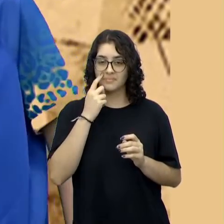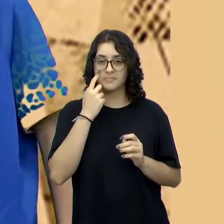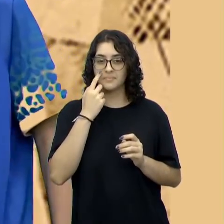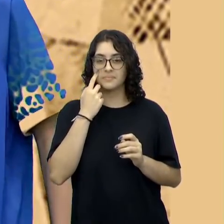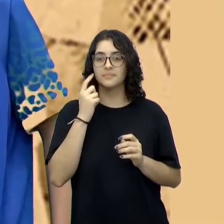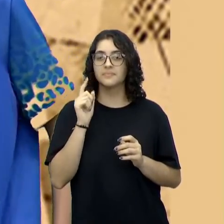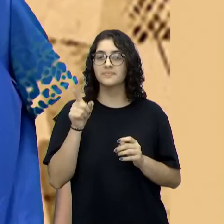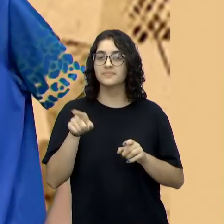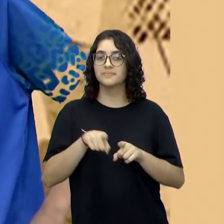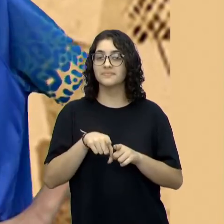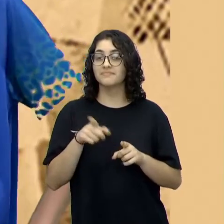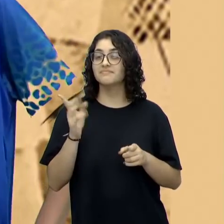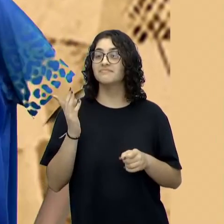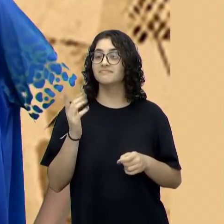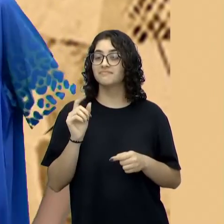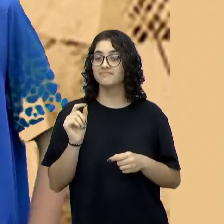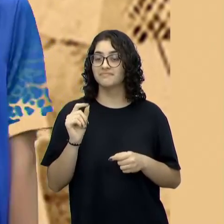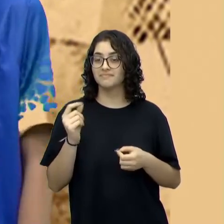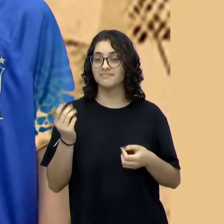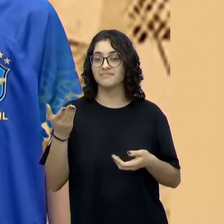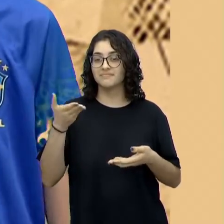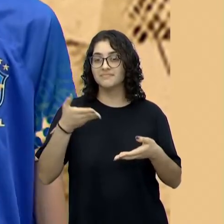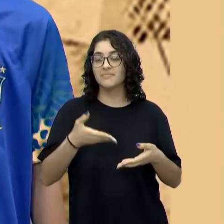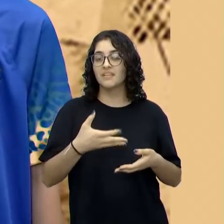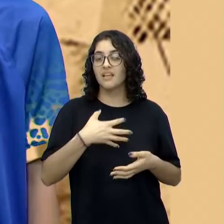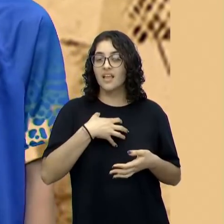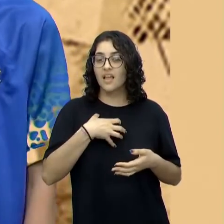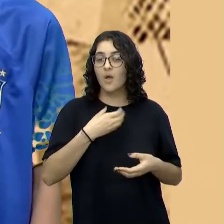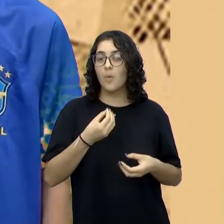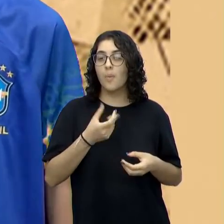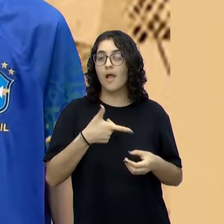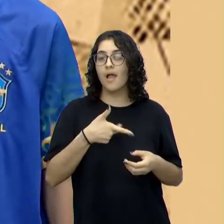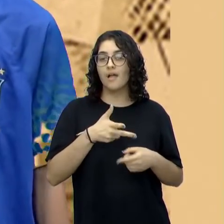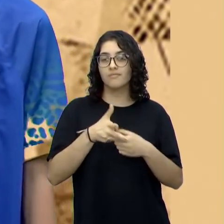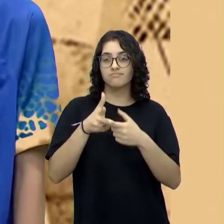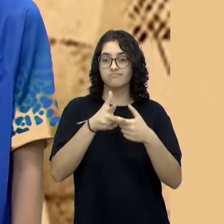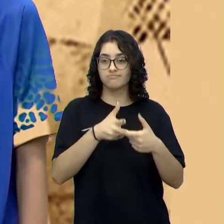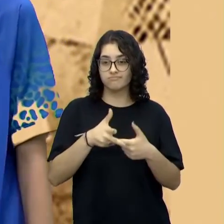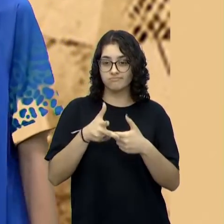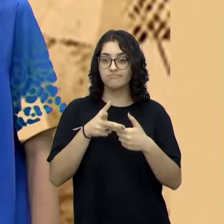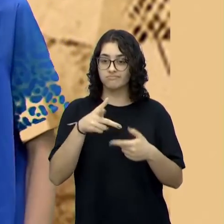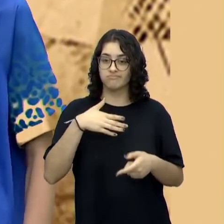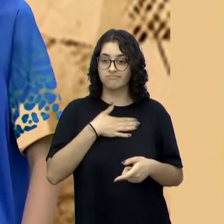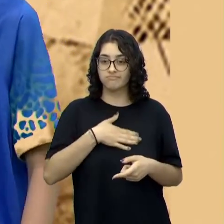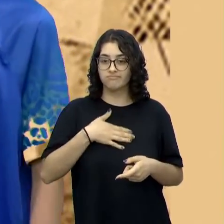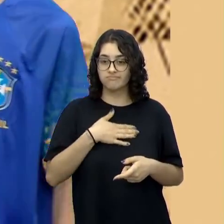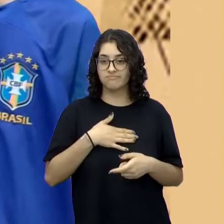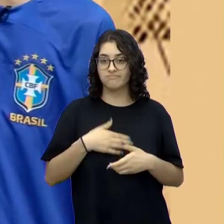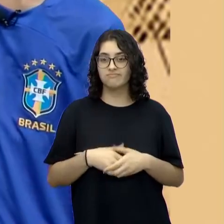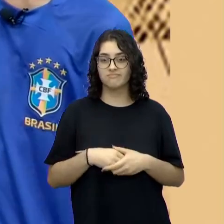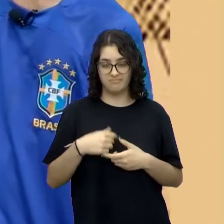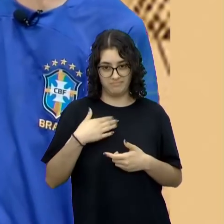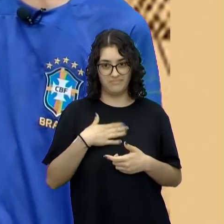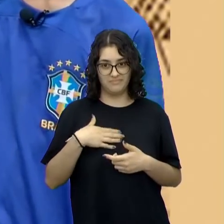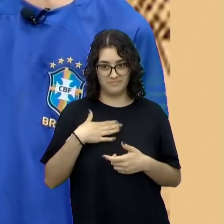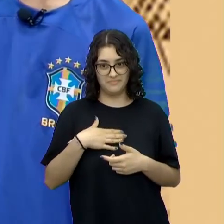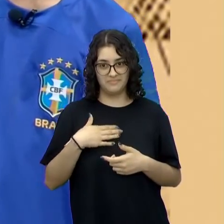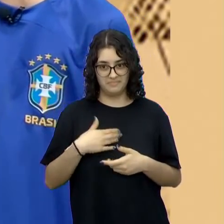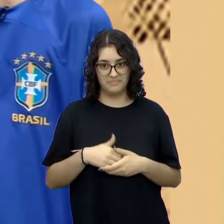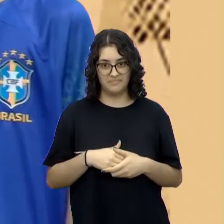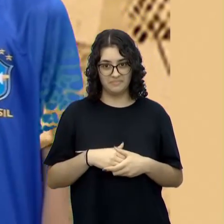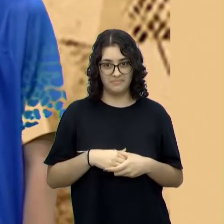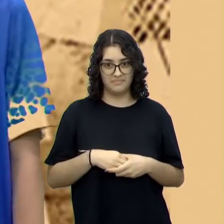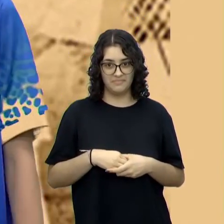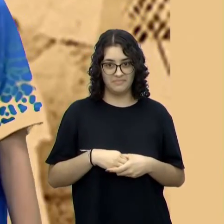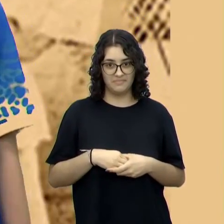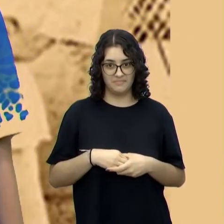e ele mesmo acabou vindo para sentir como que era a gravação e tudo tal. Espero que você tenha gostado, Sim, né, filho? Foi legal? Gostei muito. Então